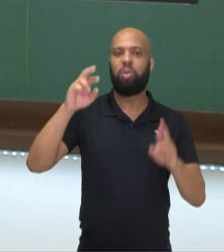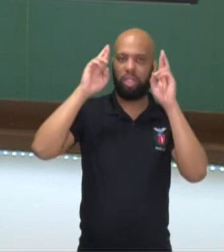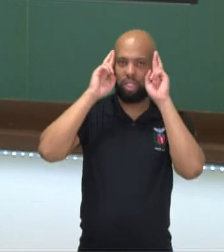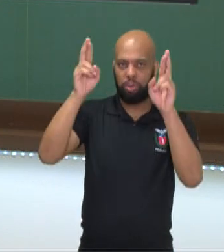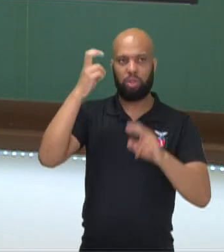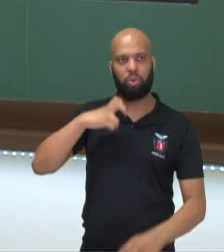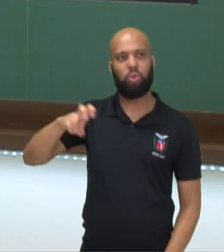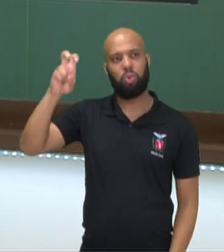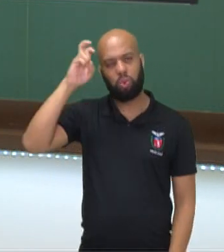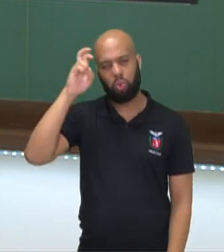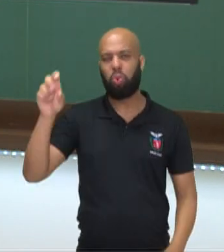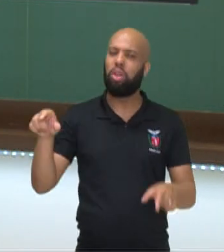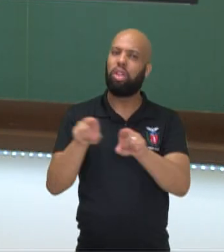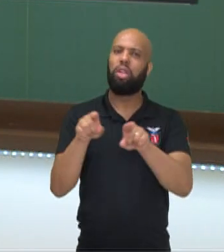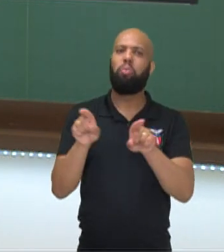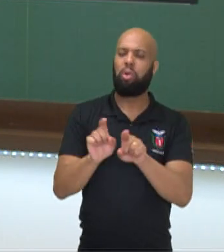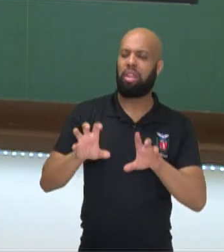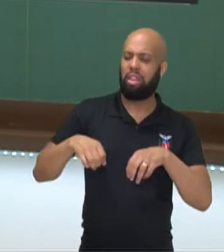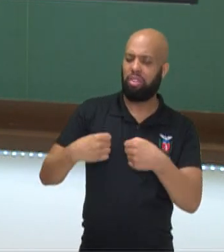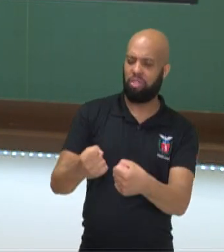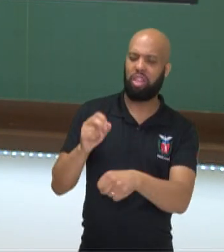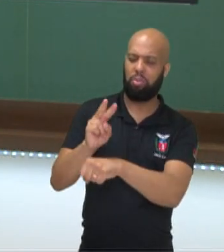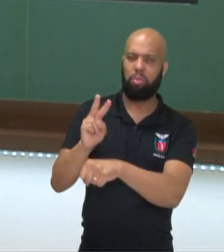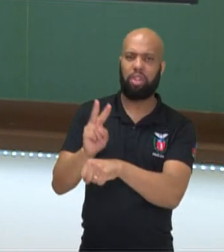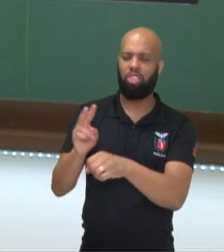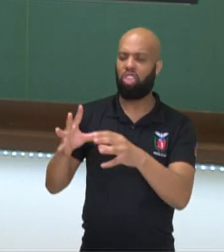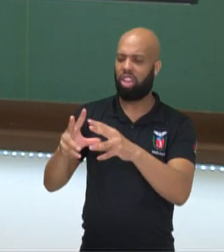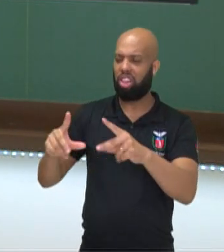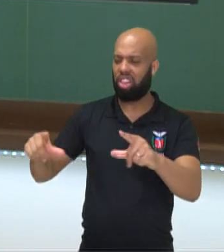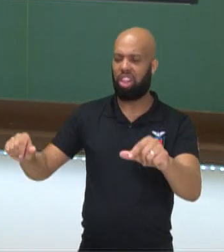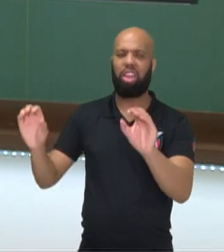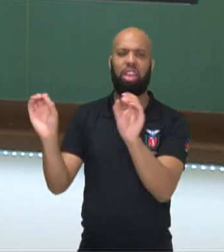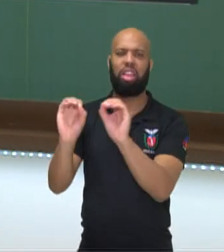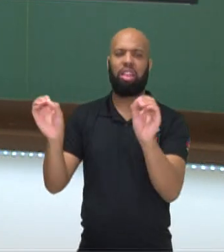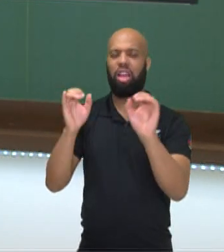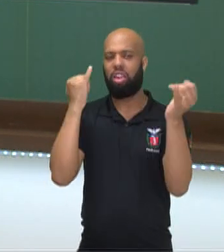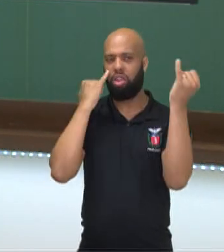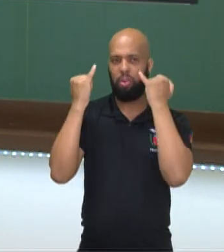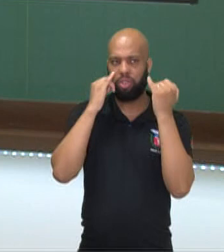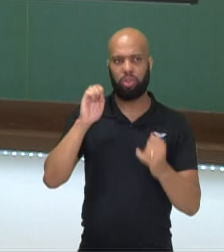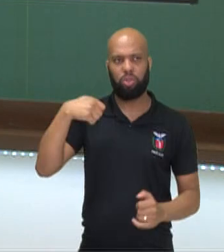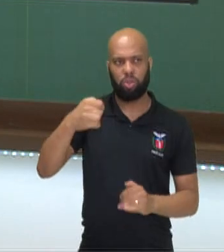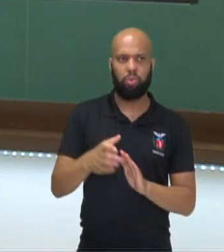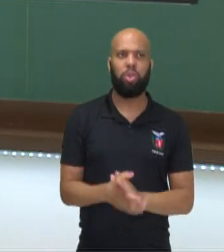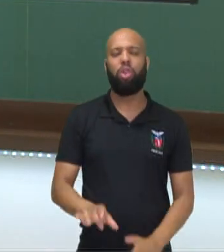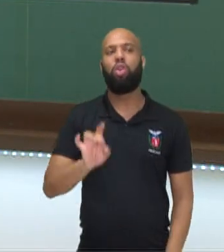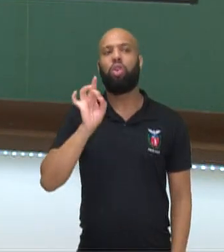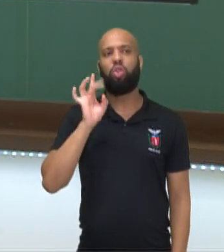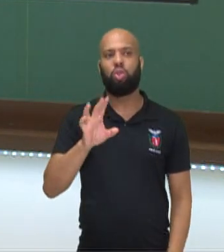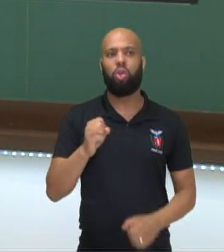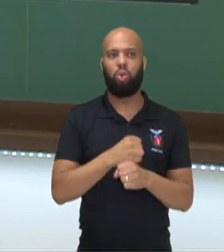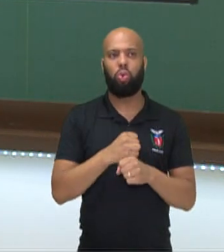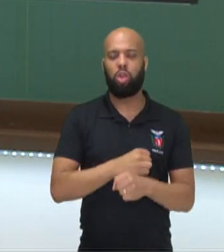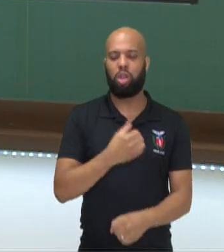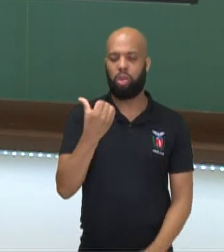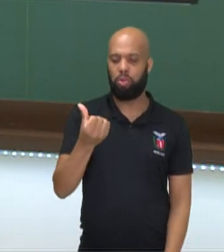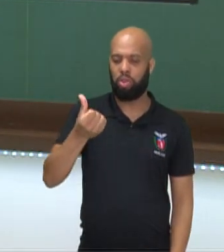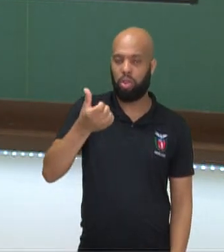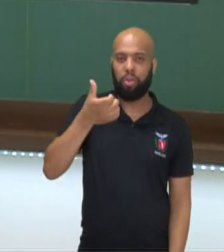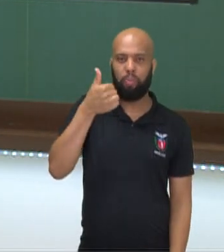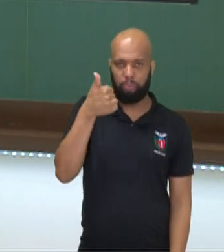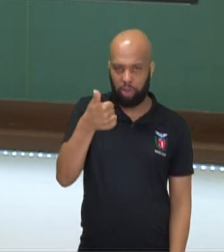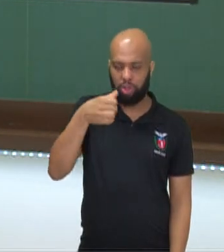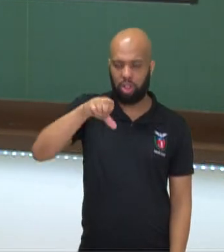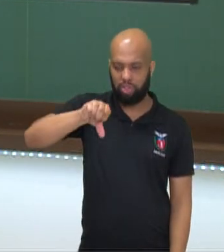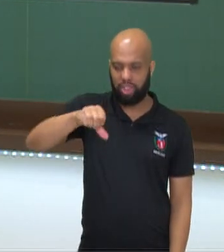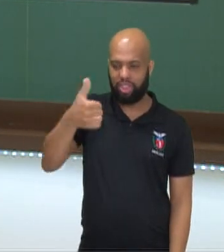sua cultura, defesa das suas terras, nenhuma informação. Apenas em